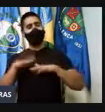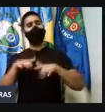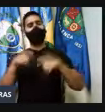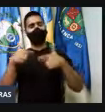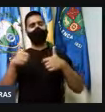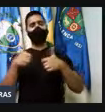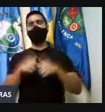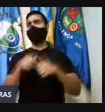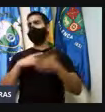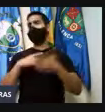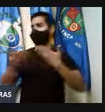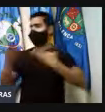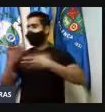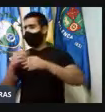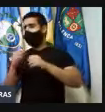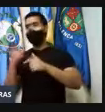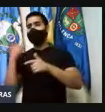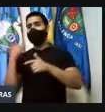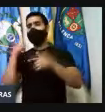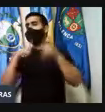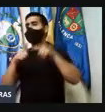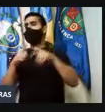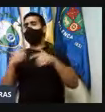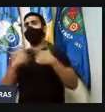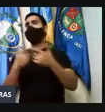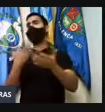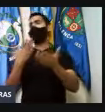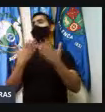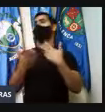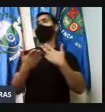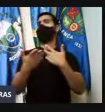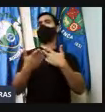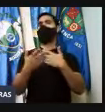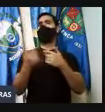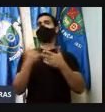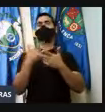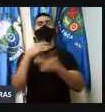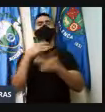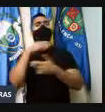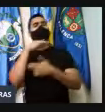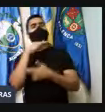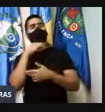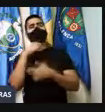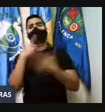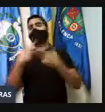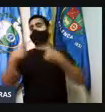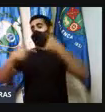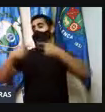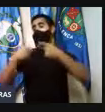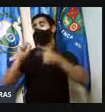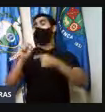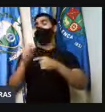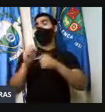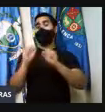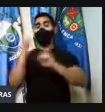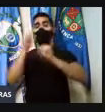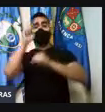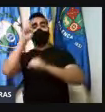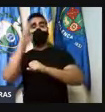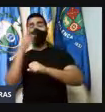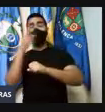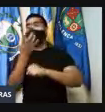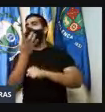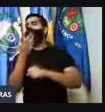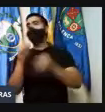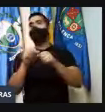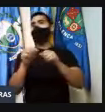de articulação, para que não aconteça isso, porque quem perde com uma medida tão ruim dessa, politicamente falando, é o empresário que está doido para abrir um